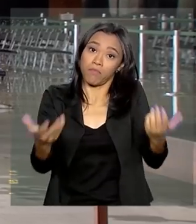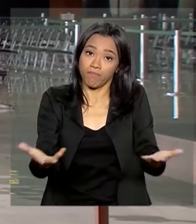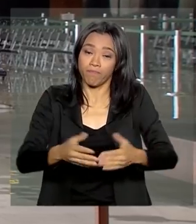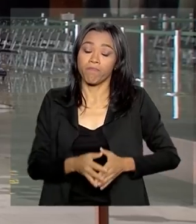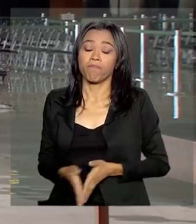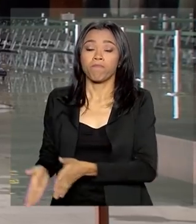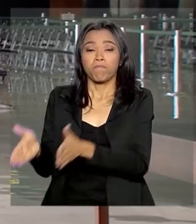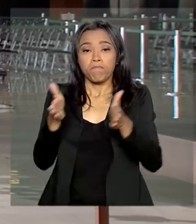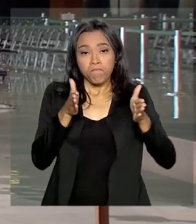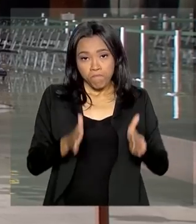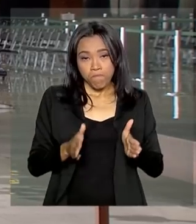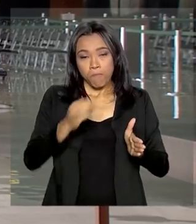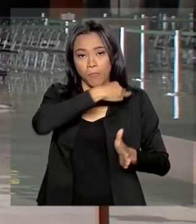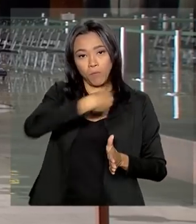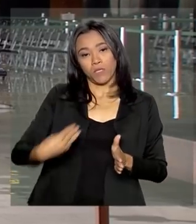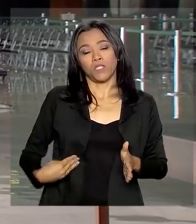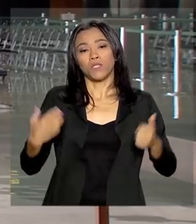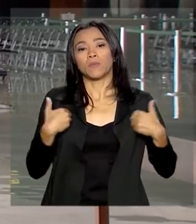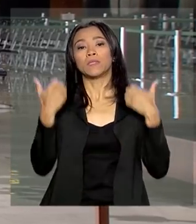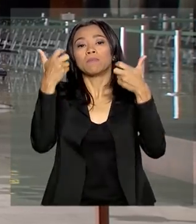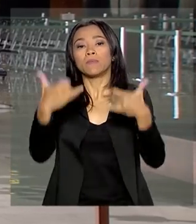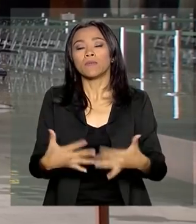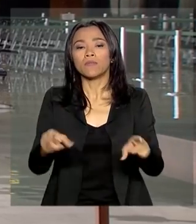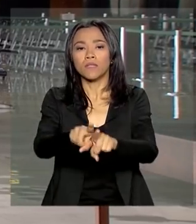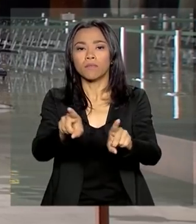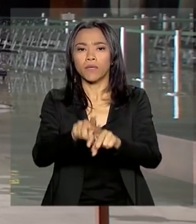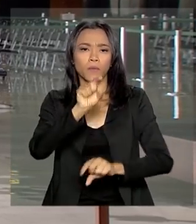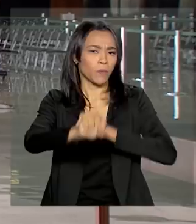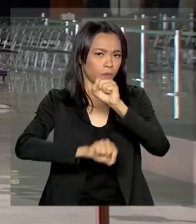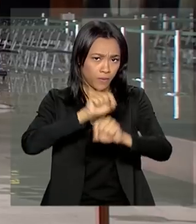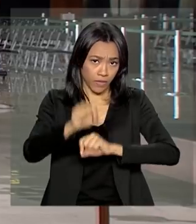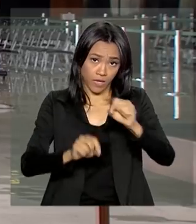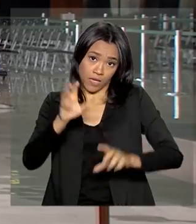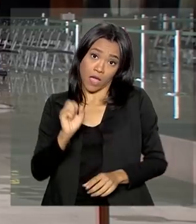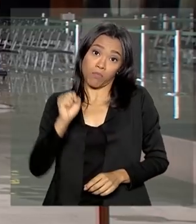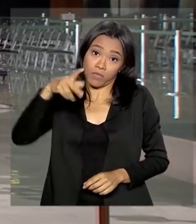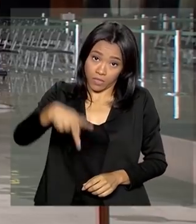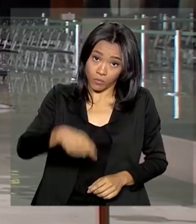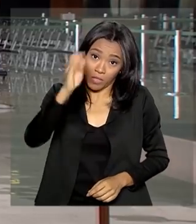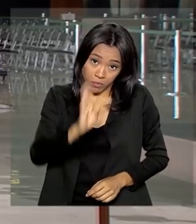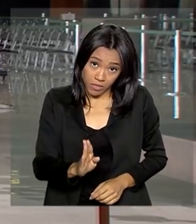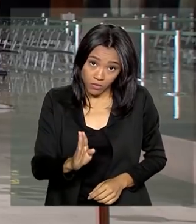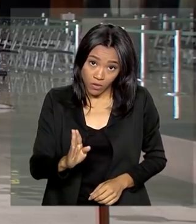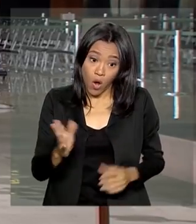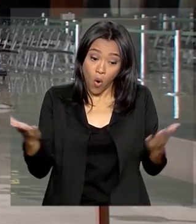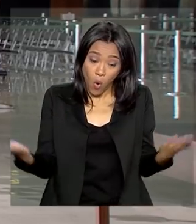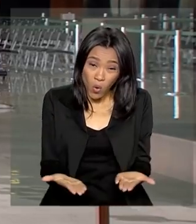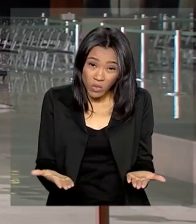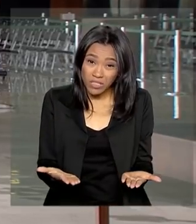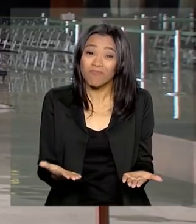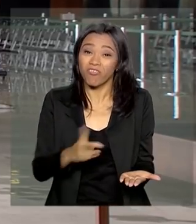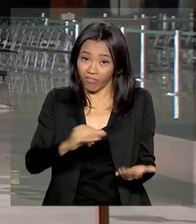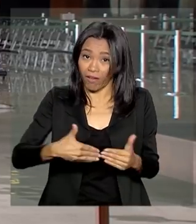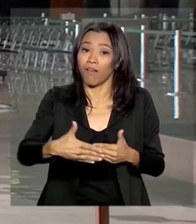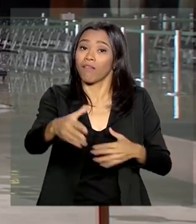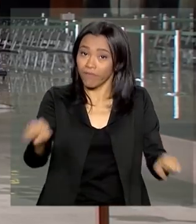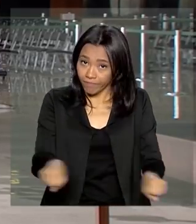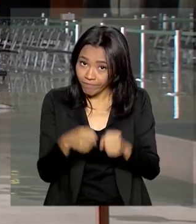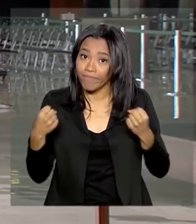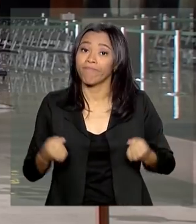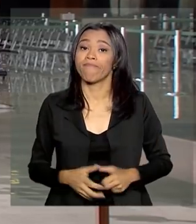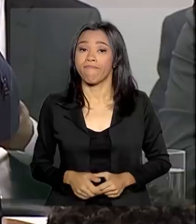Paulo Guedes afirmou também que a previdência social no Brasil, do jeito que está hoje, está condenada.